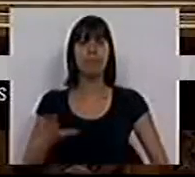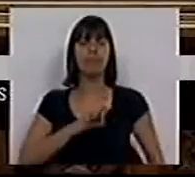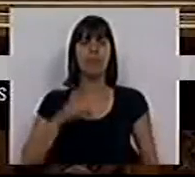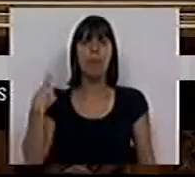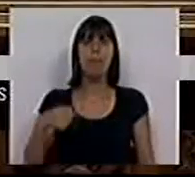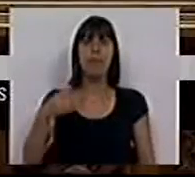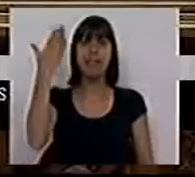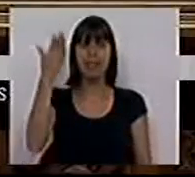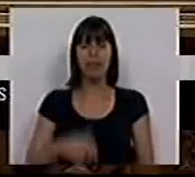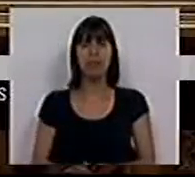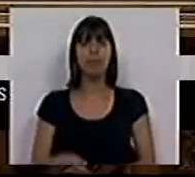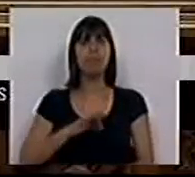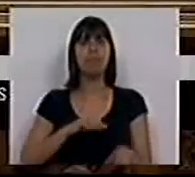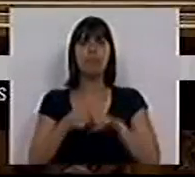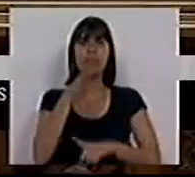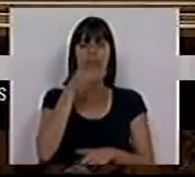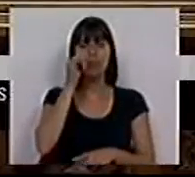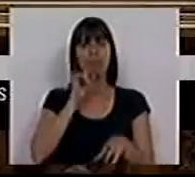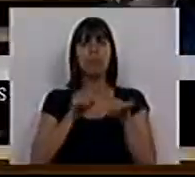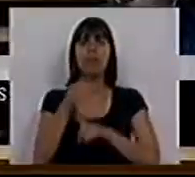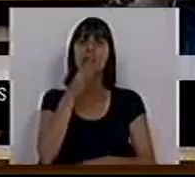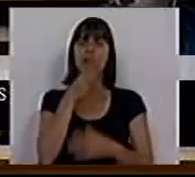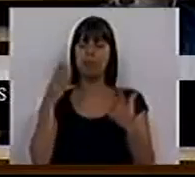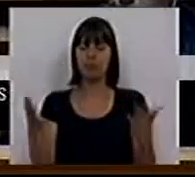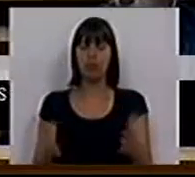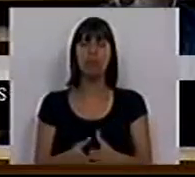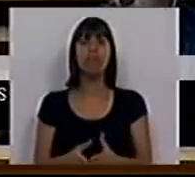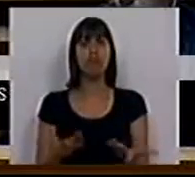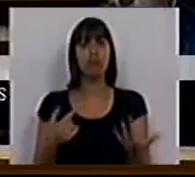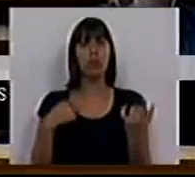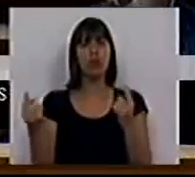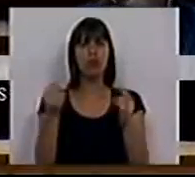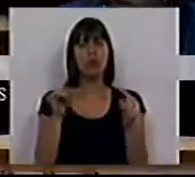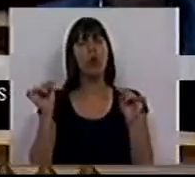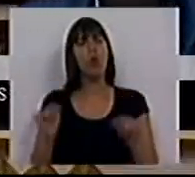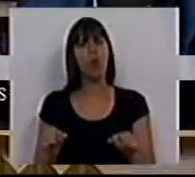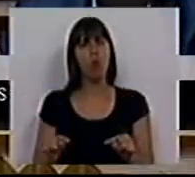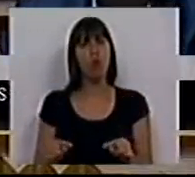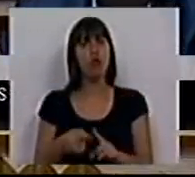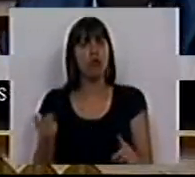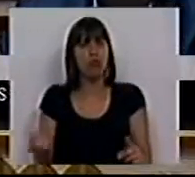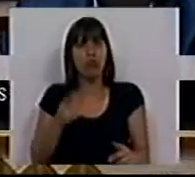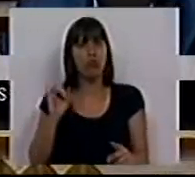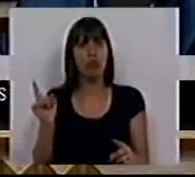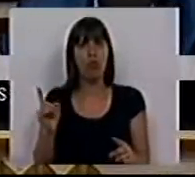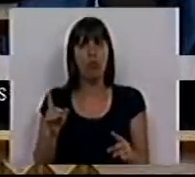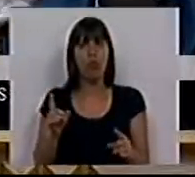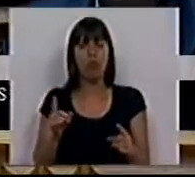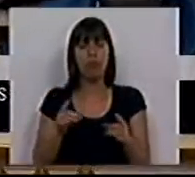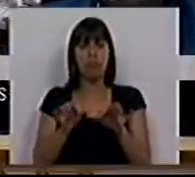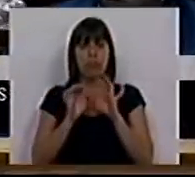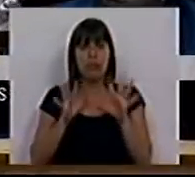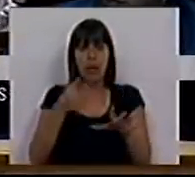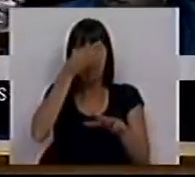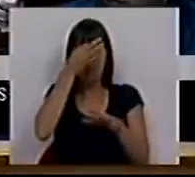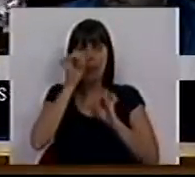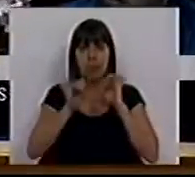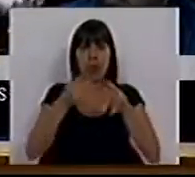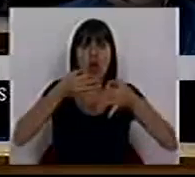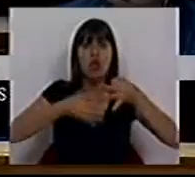Senhora Presidente, Senhoras Deputadas, Senhores Deputados, o que discutimos hoje não é hermenêutica